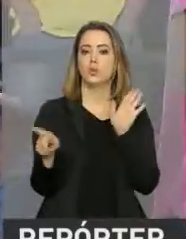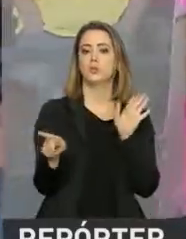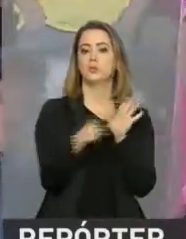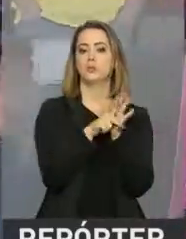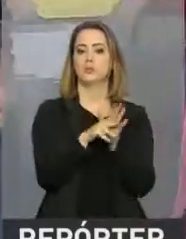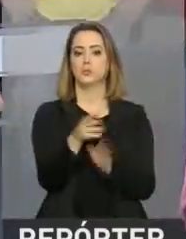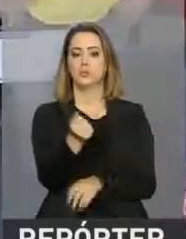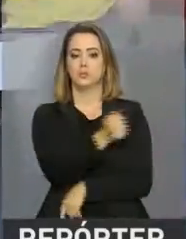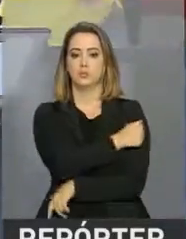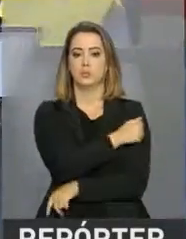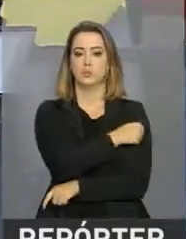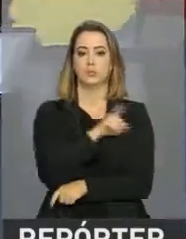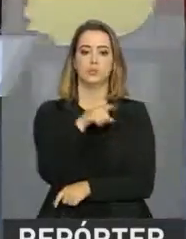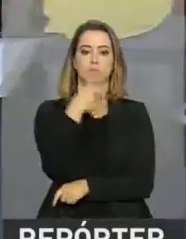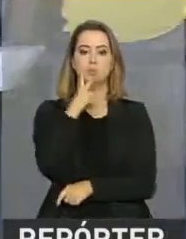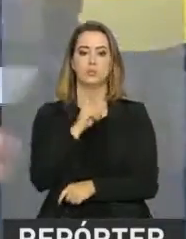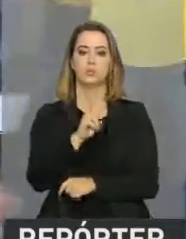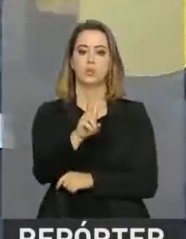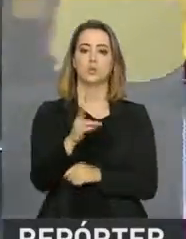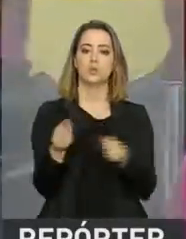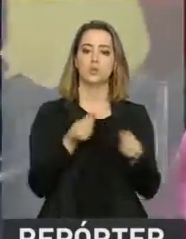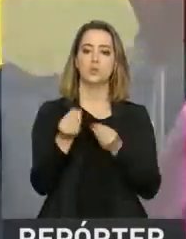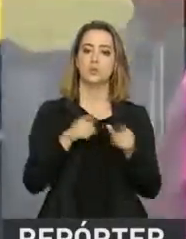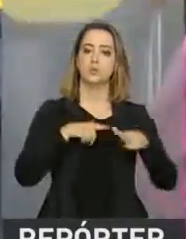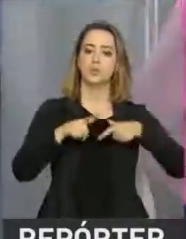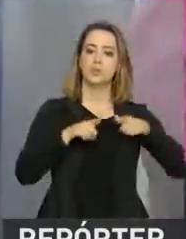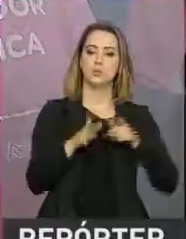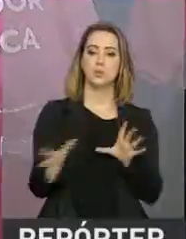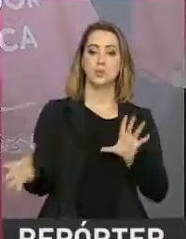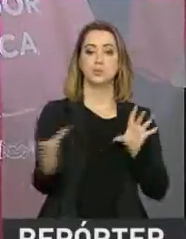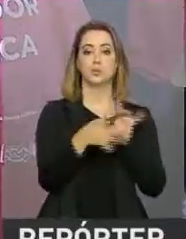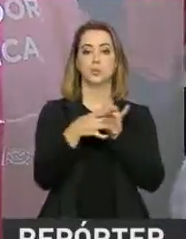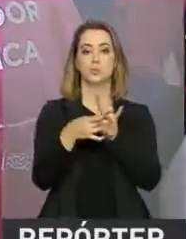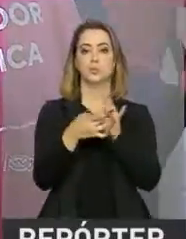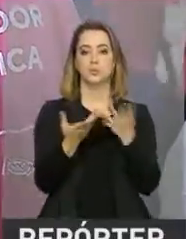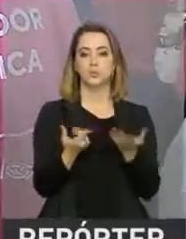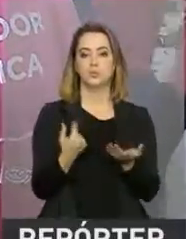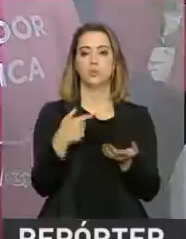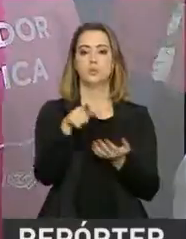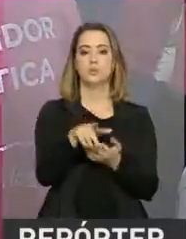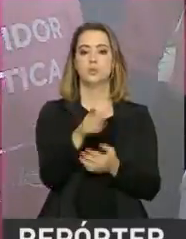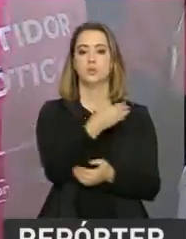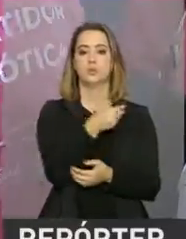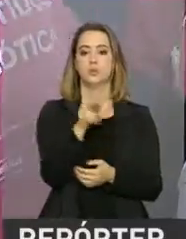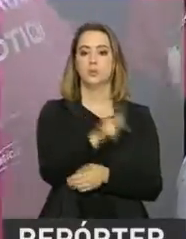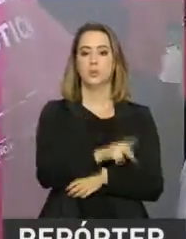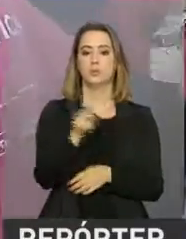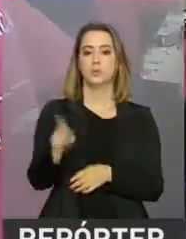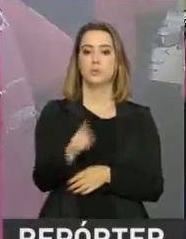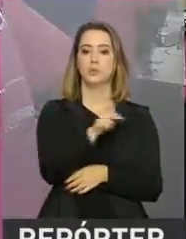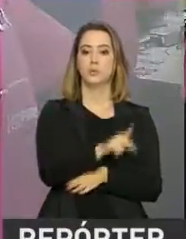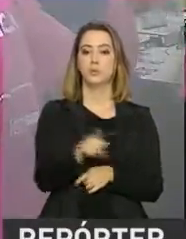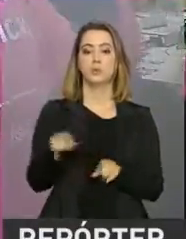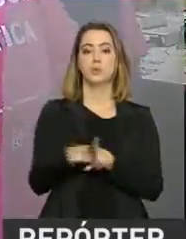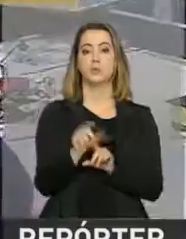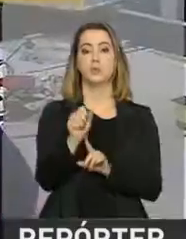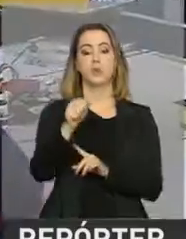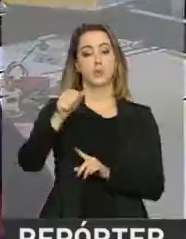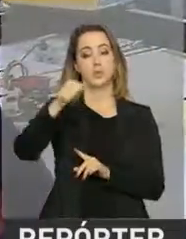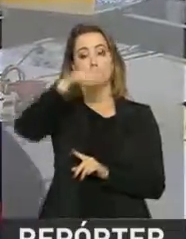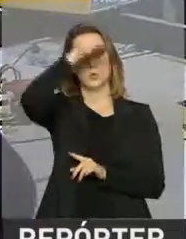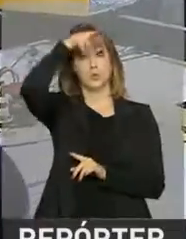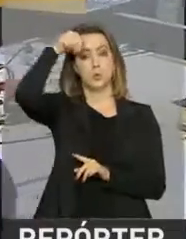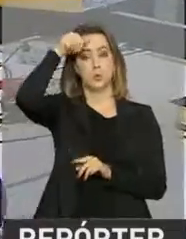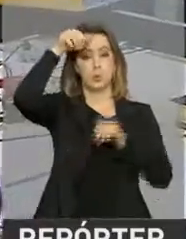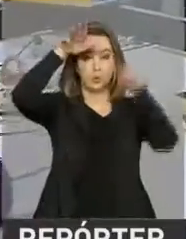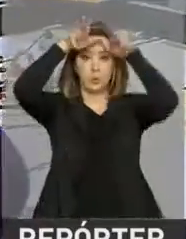ser avaliados pelo entrosamento e trabalho em equipe. O professor Fernando, técnico da equipe do Acre, diz